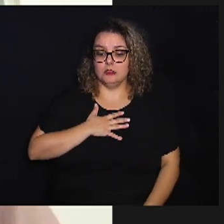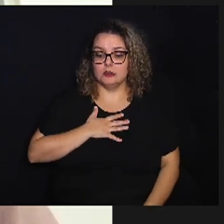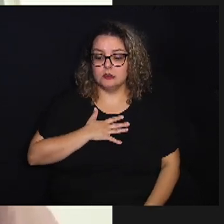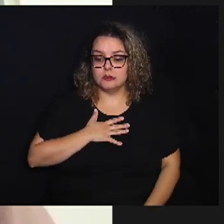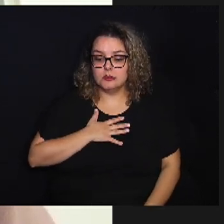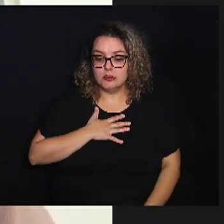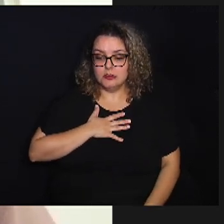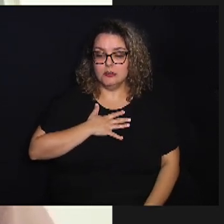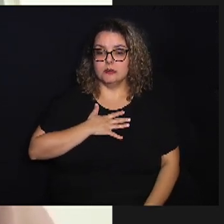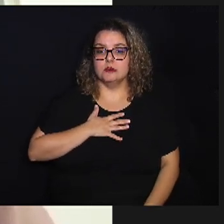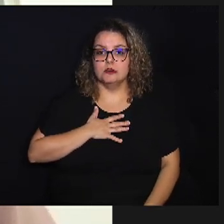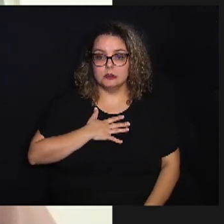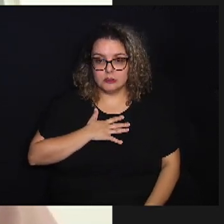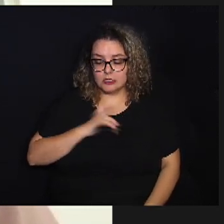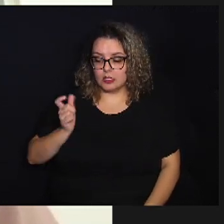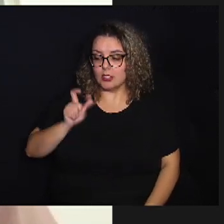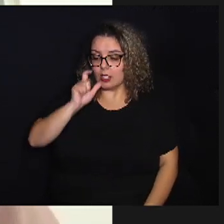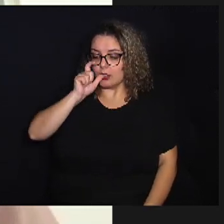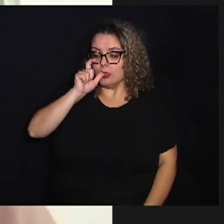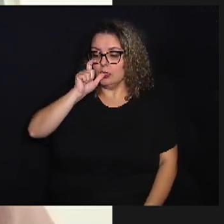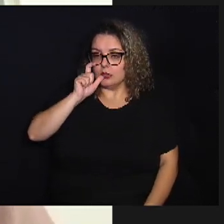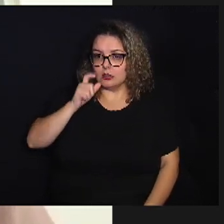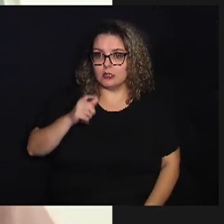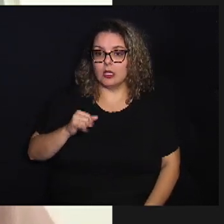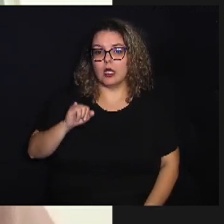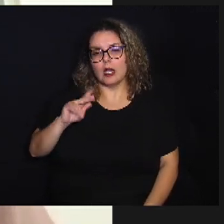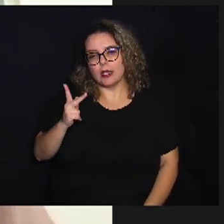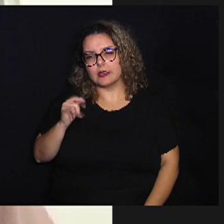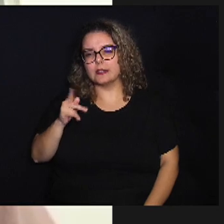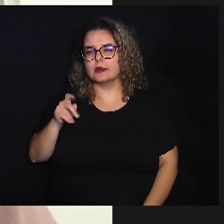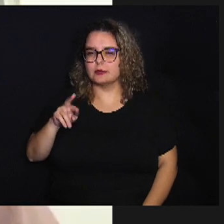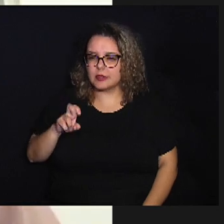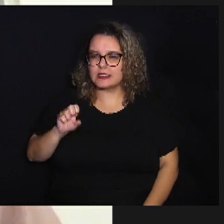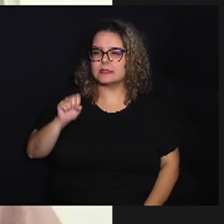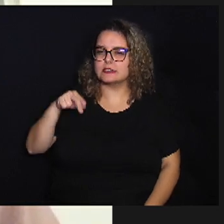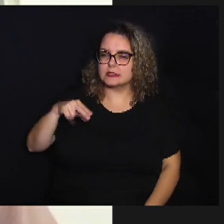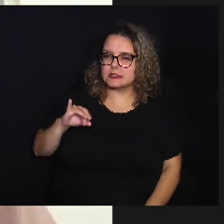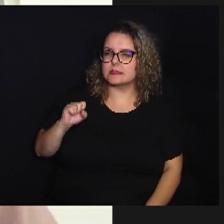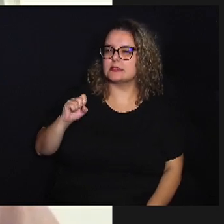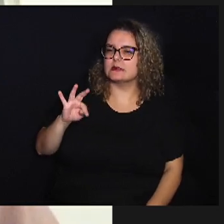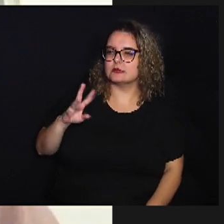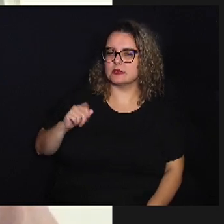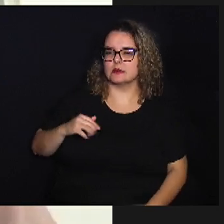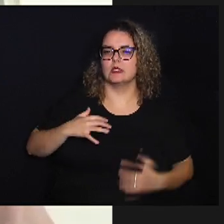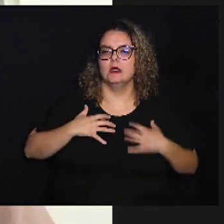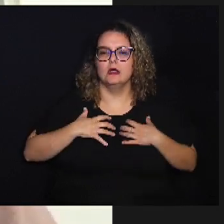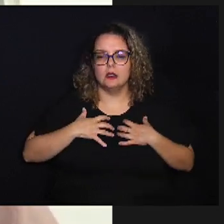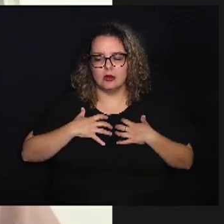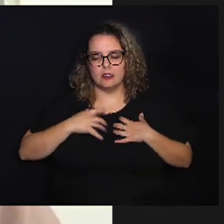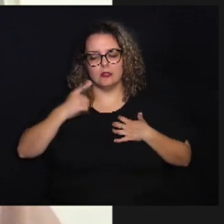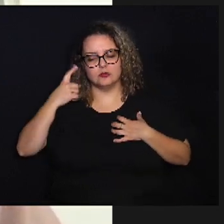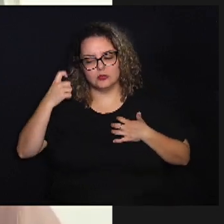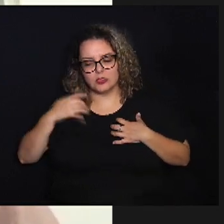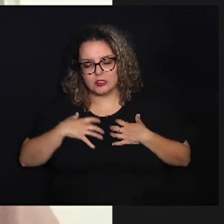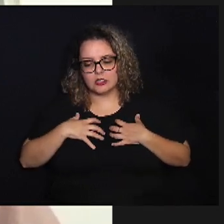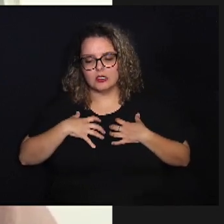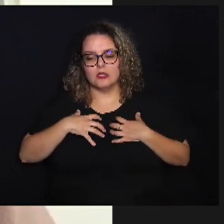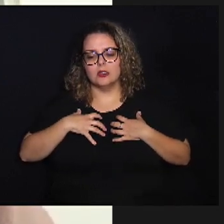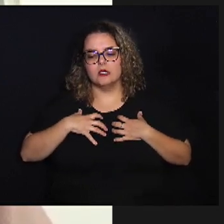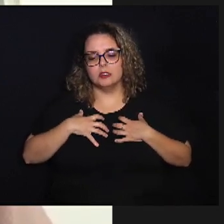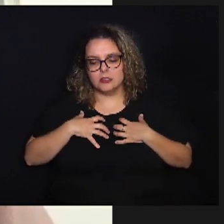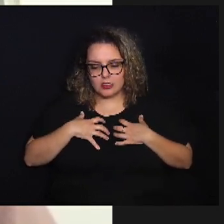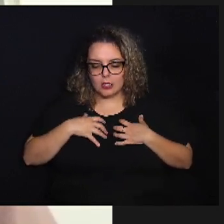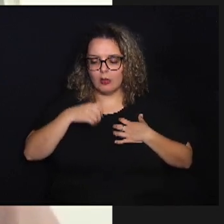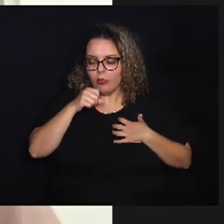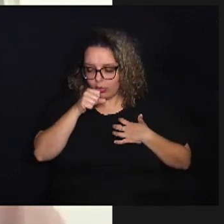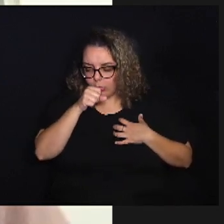pulmonar, né, que está relacionada à hipersensibilidade, né, então essa tosse, o peito chia, e está relacionada à questão